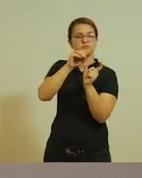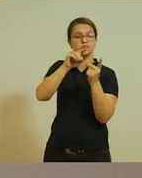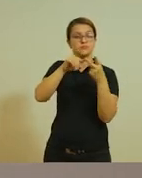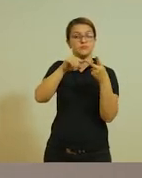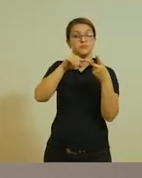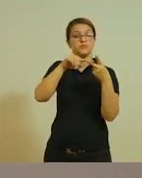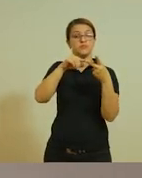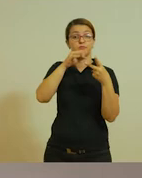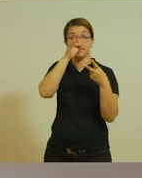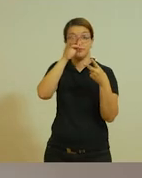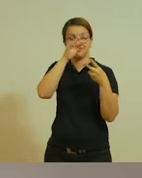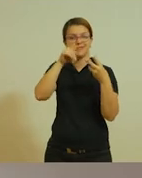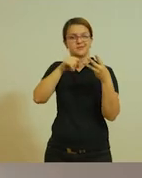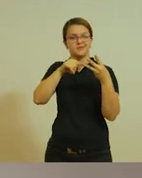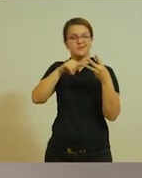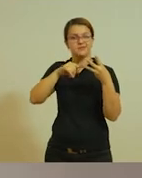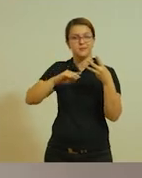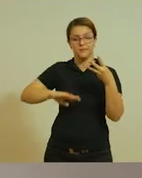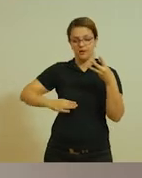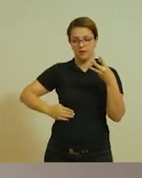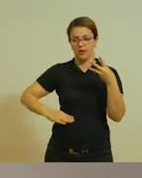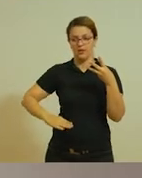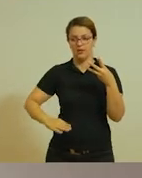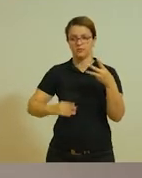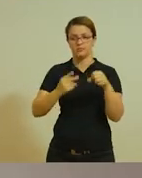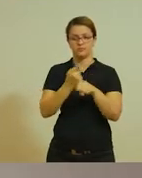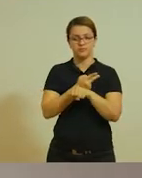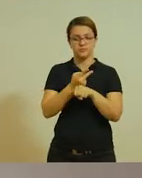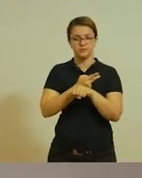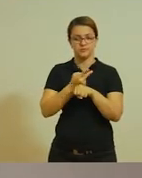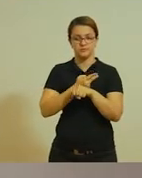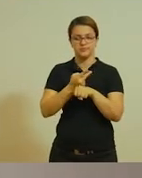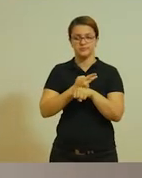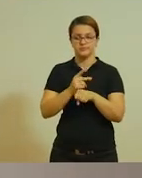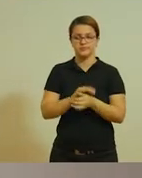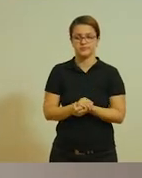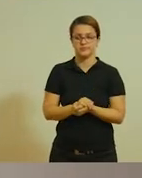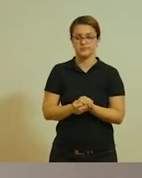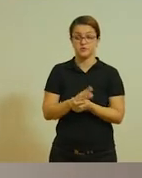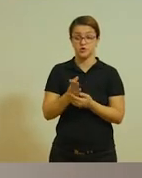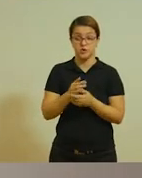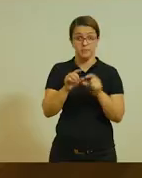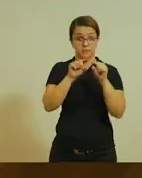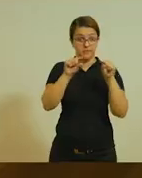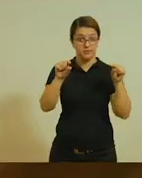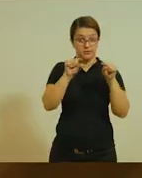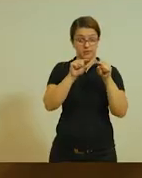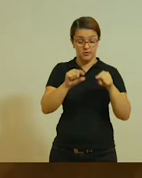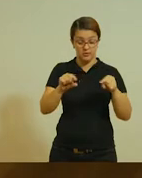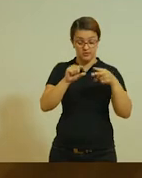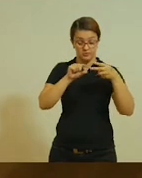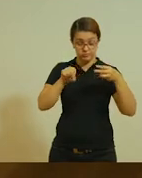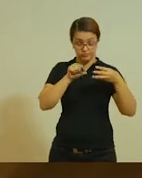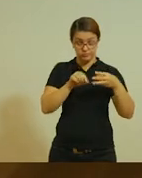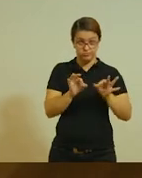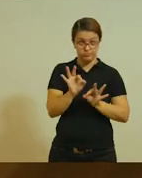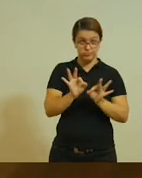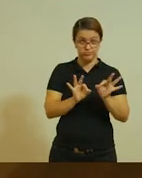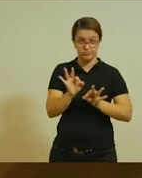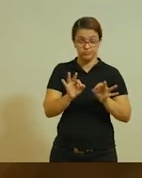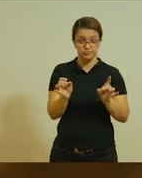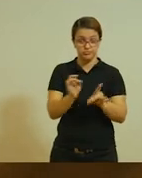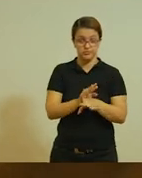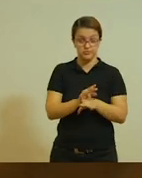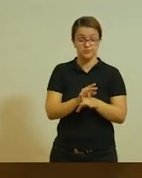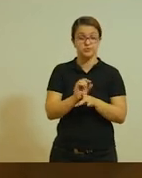e babados. Você vai procurar aqui. Eu já fiz, né? Já deixei pronto aqui para vocês. E